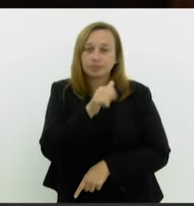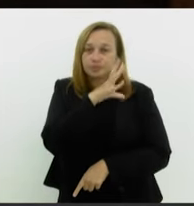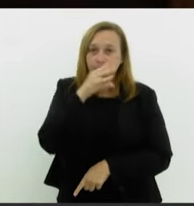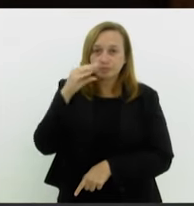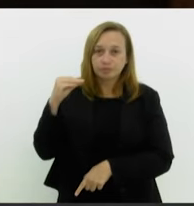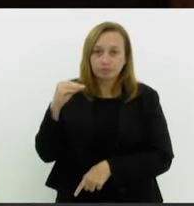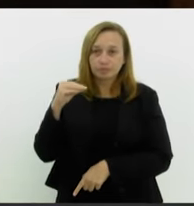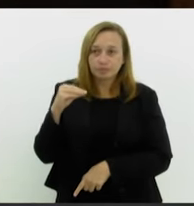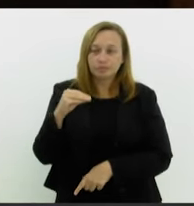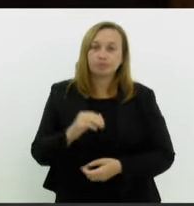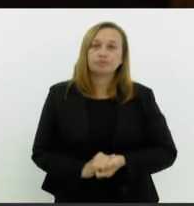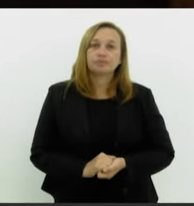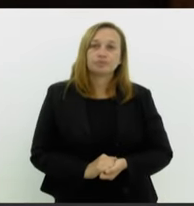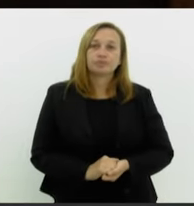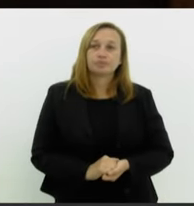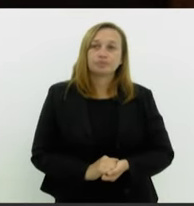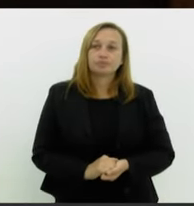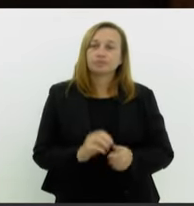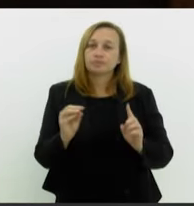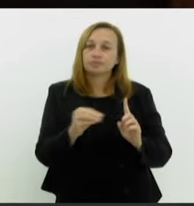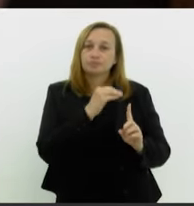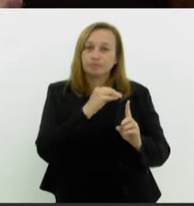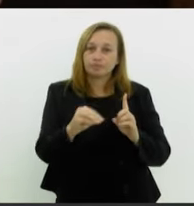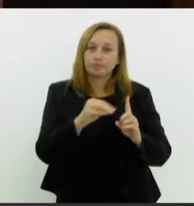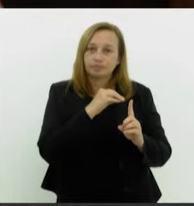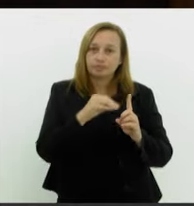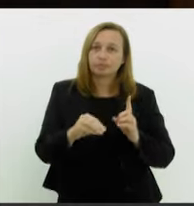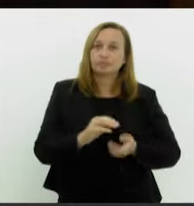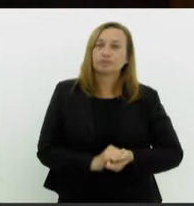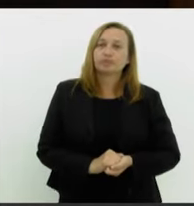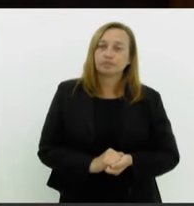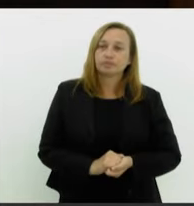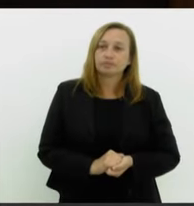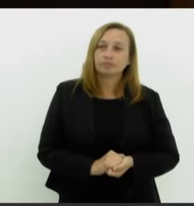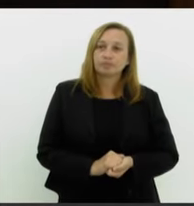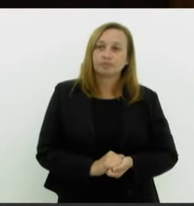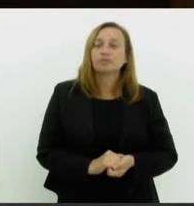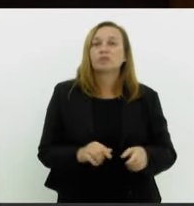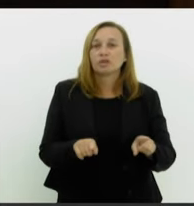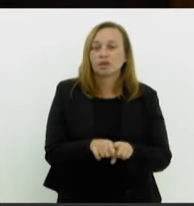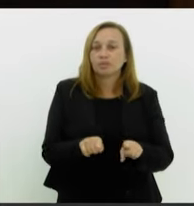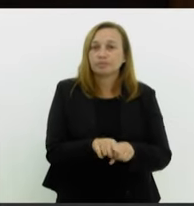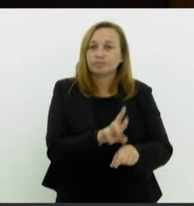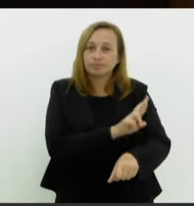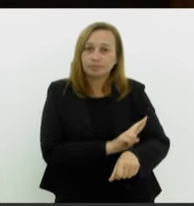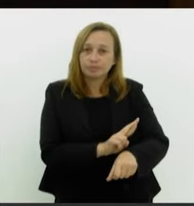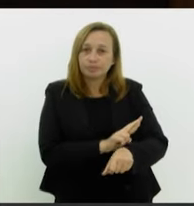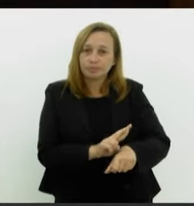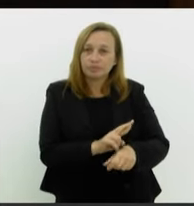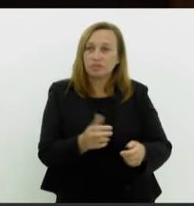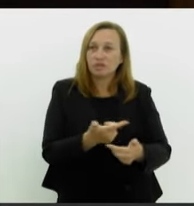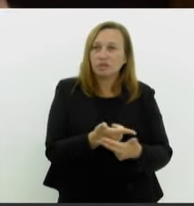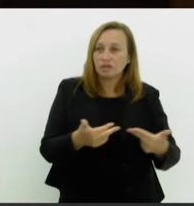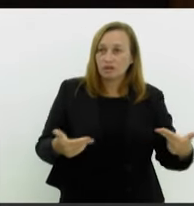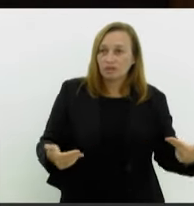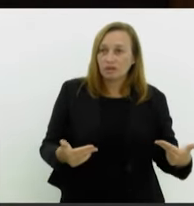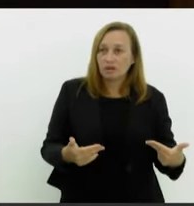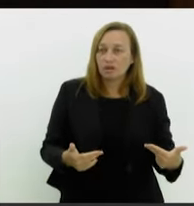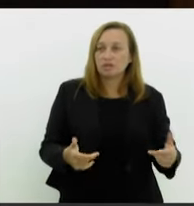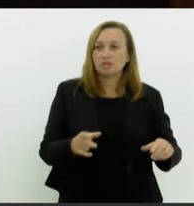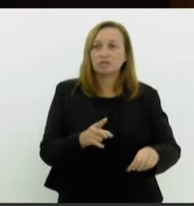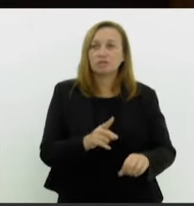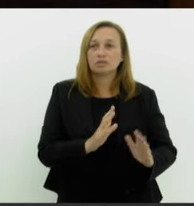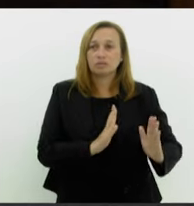essa mulher está em situação de vulnerabilidade e o recorte racial porque em grande parte são meninas e